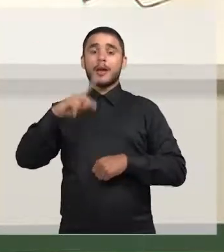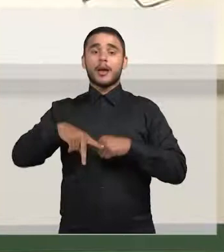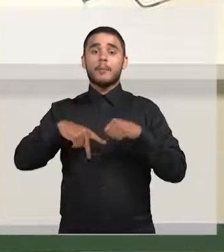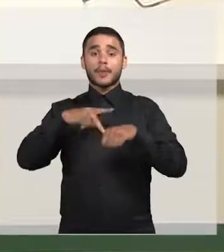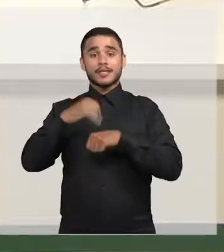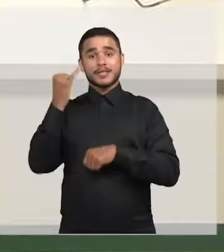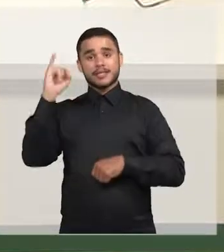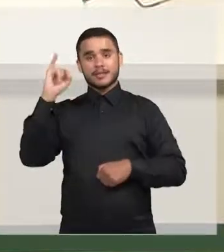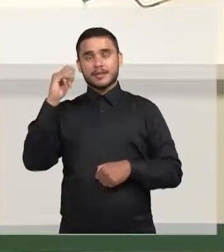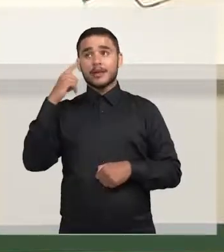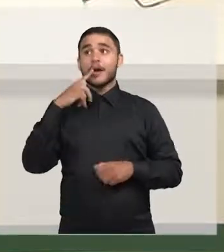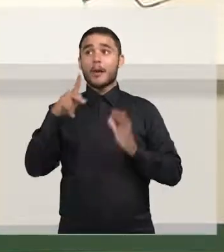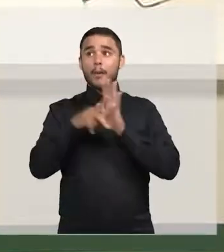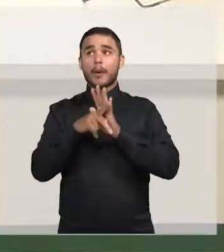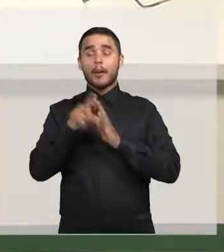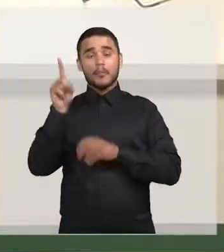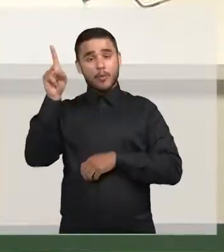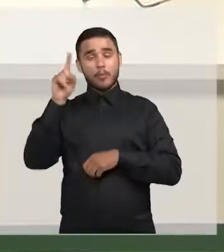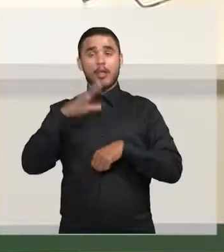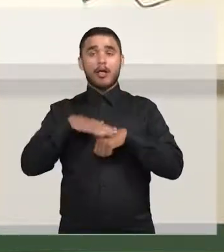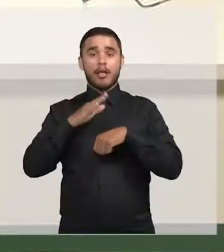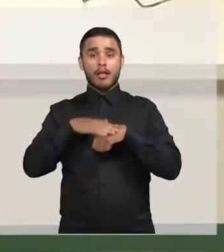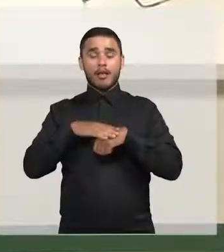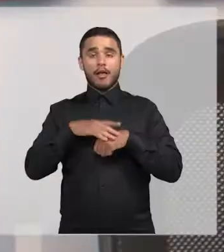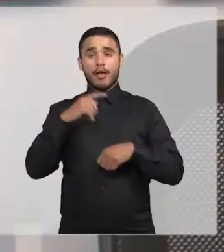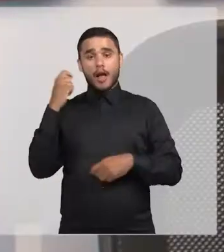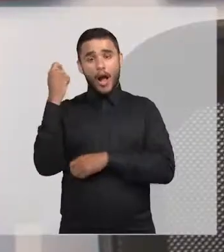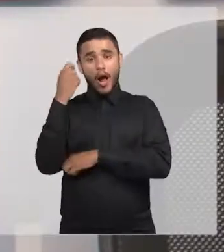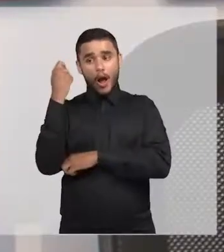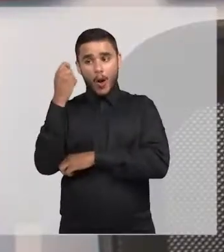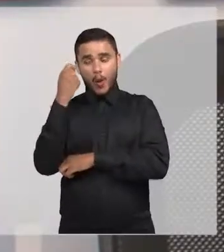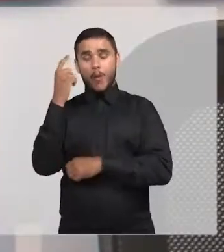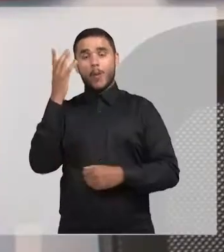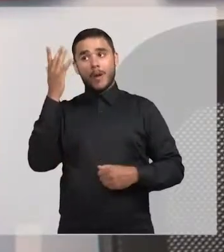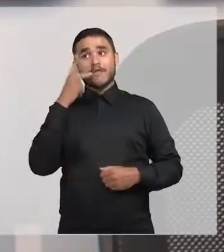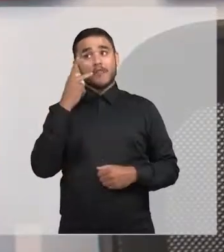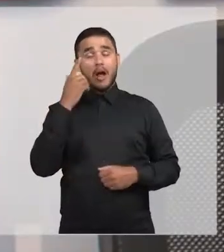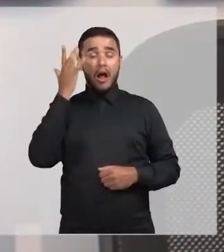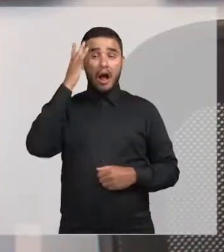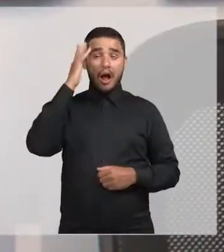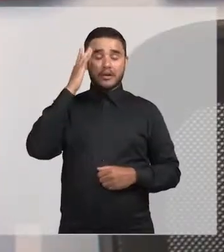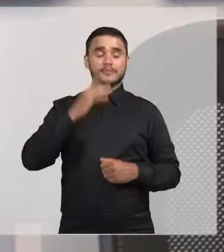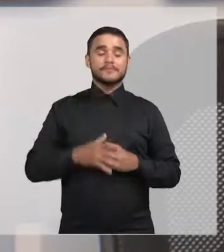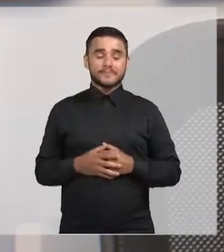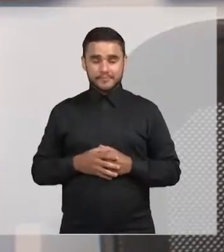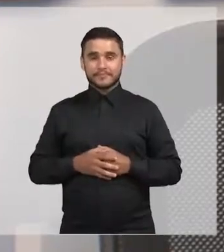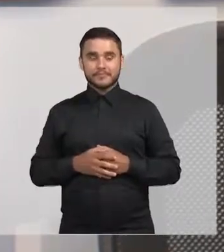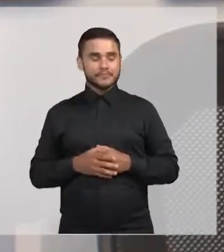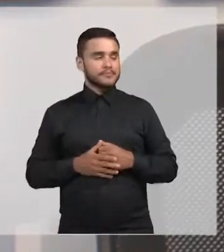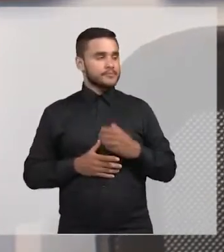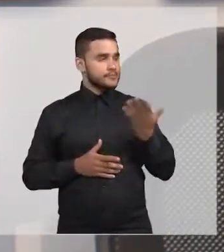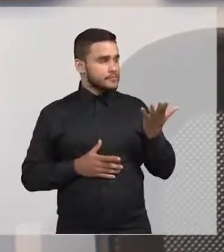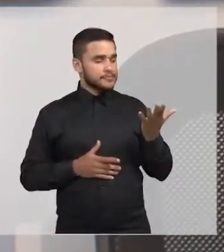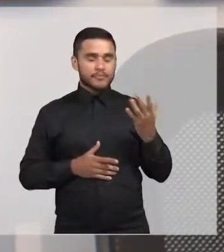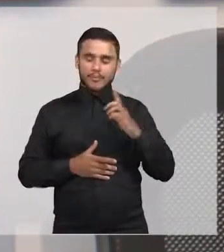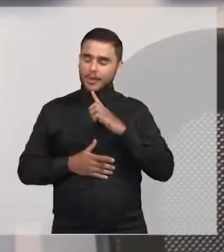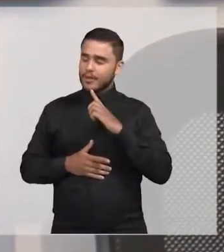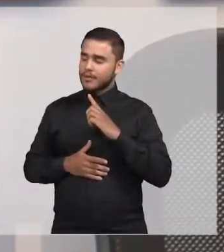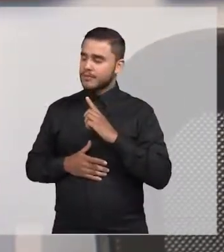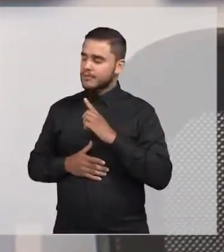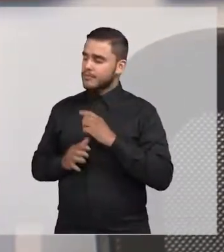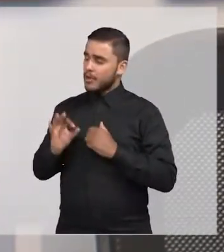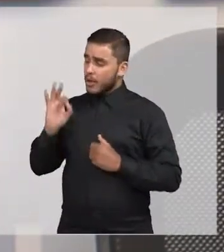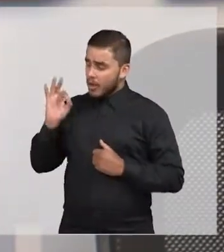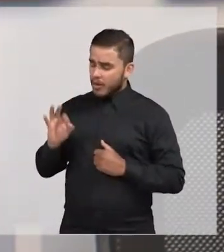Gaúcha. Gaúcho, dá uma confusão. Os democratas, na minha avaliação, é interessante, o eixo do poder interno